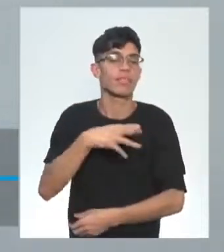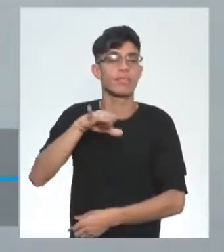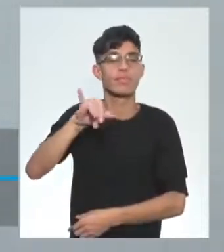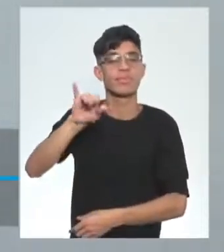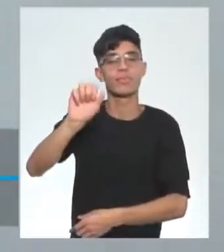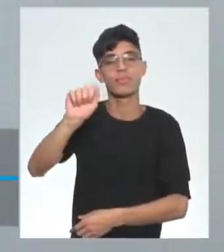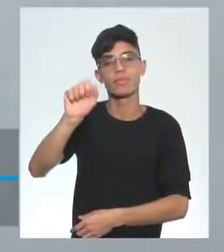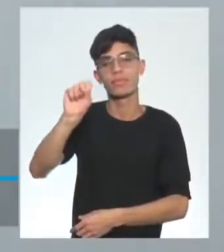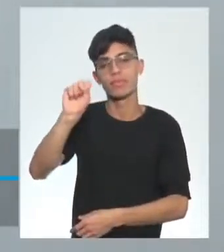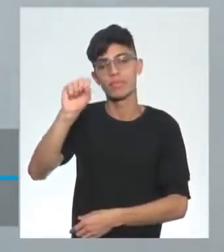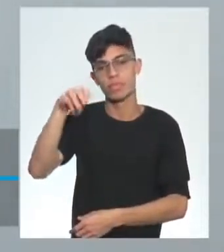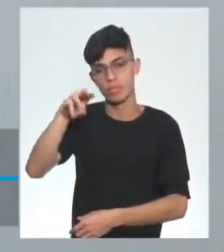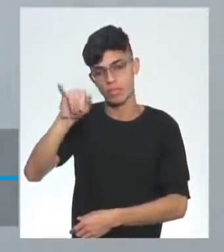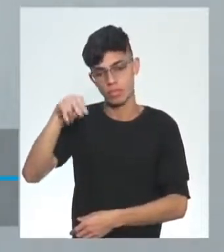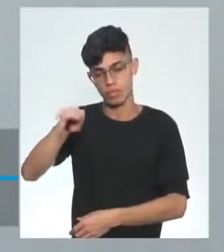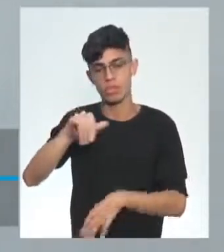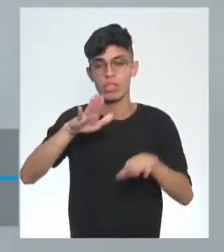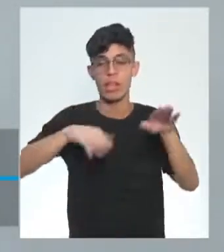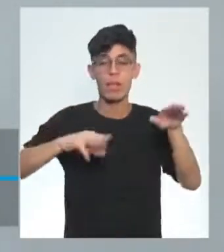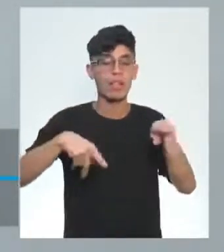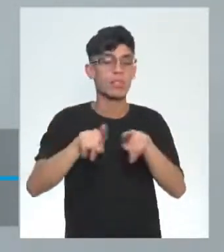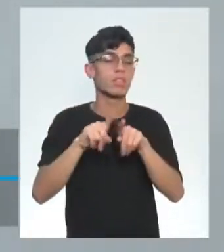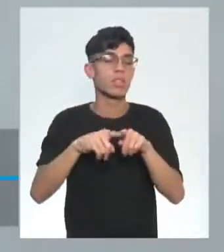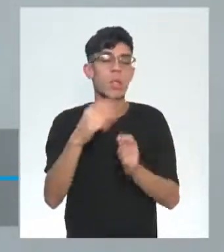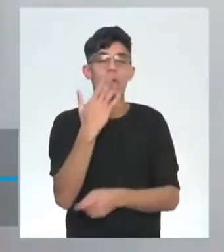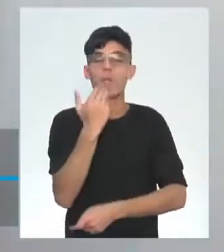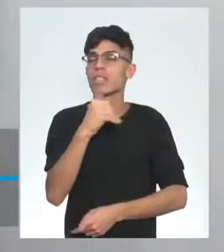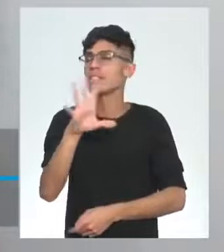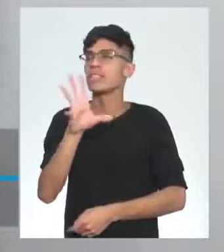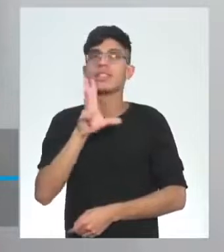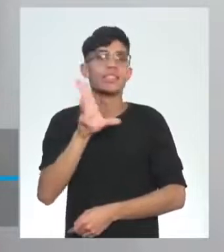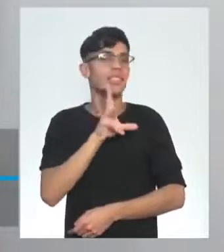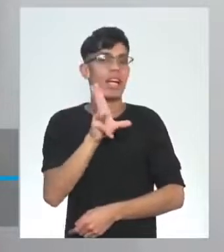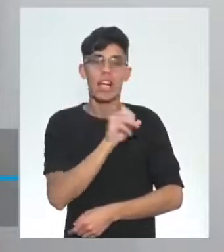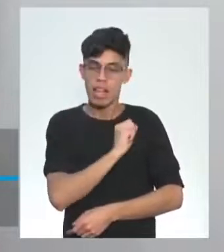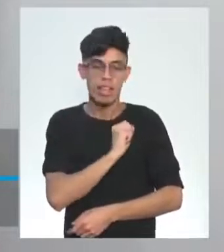né? Praia e culinária, amo, eu também. Eu